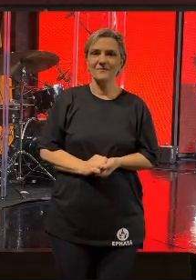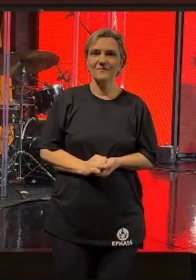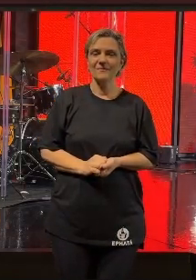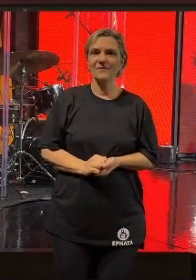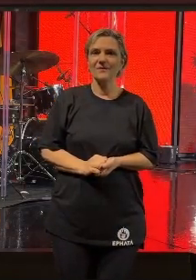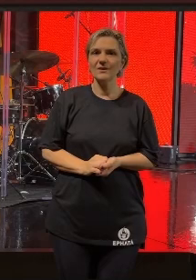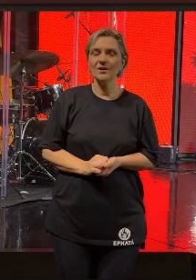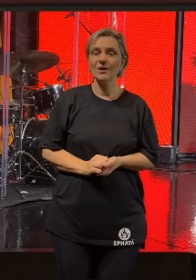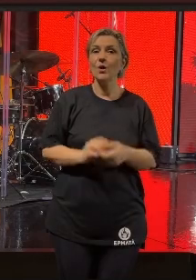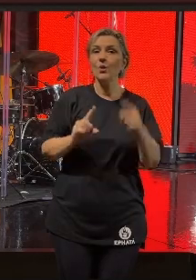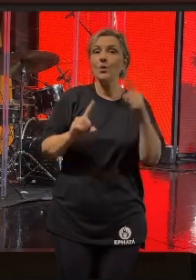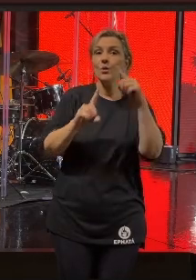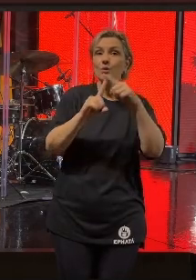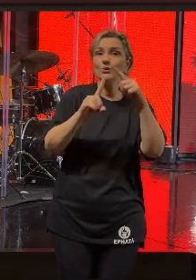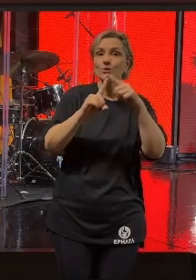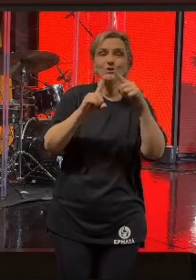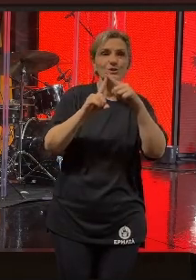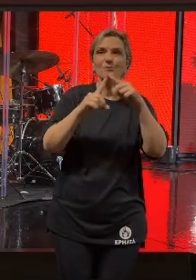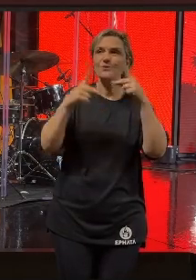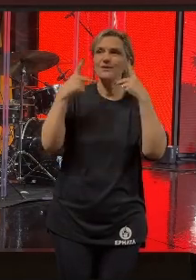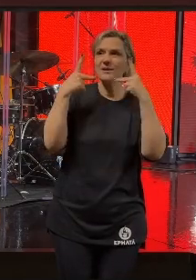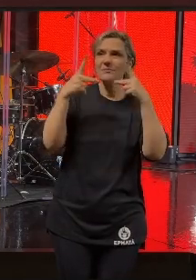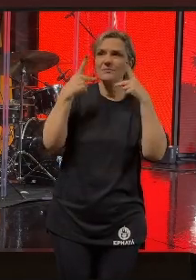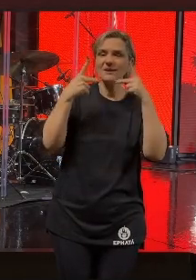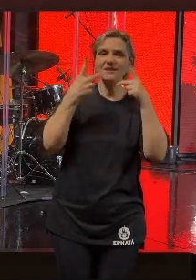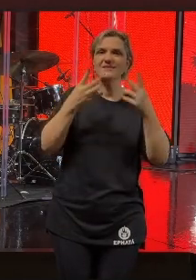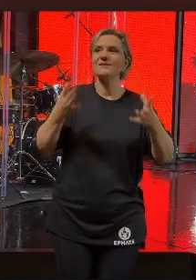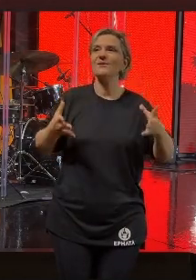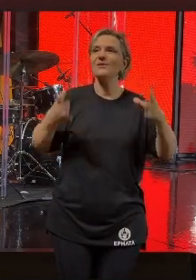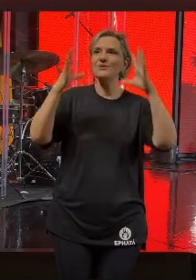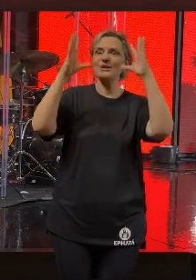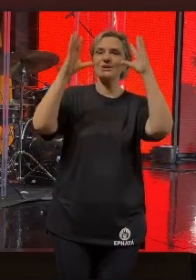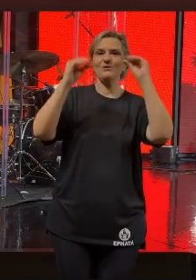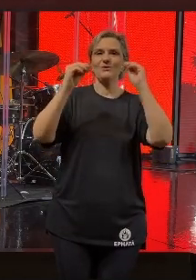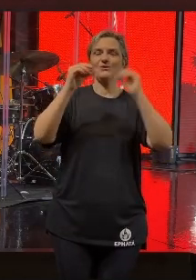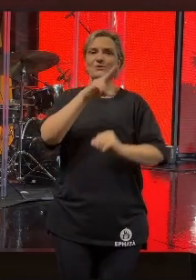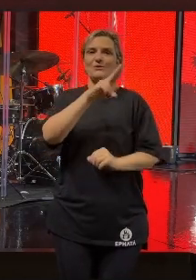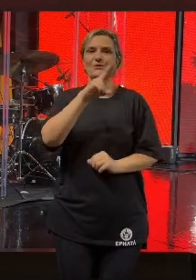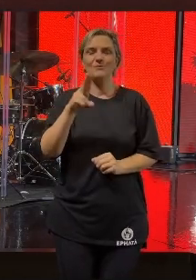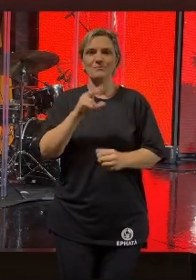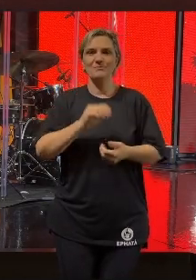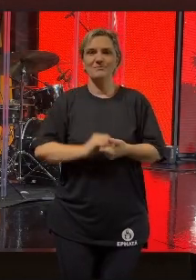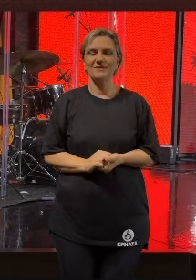O título da mensagem dessa noite se chama: